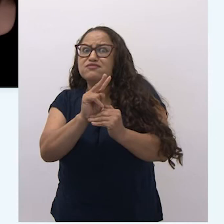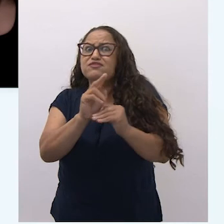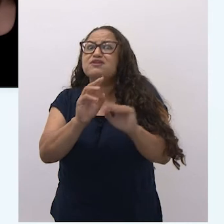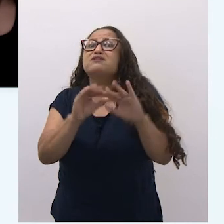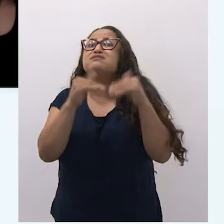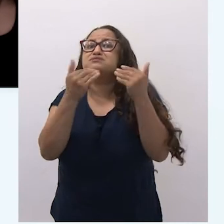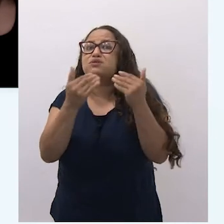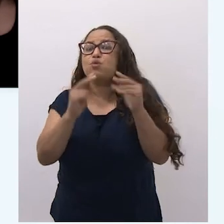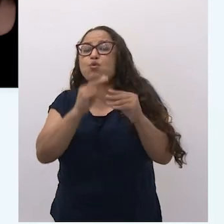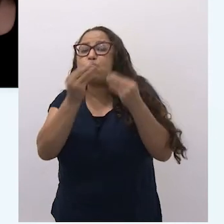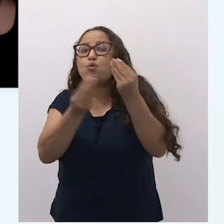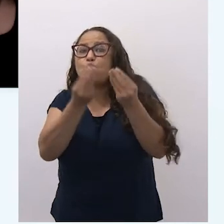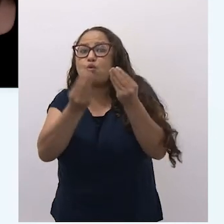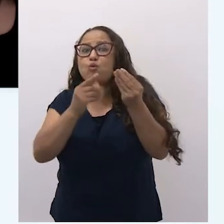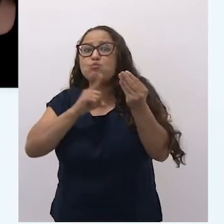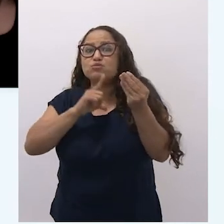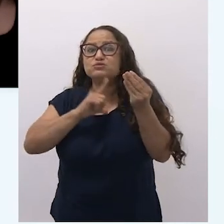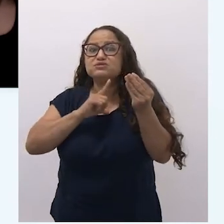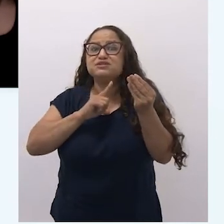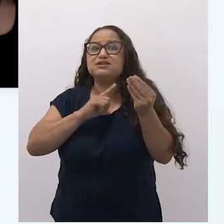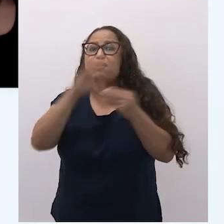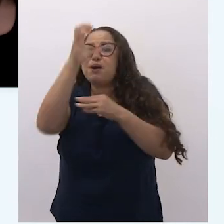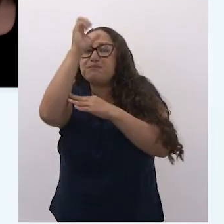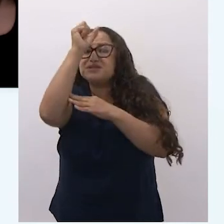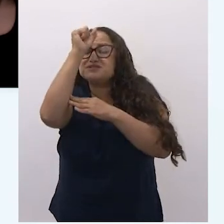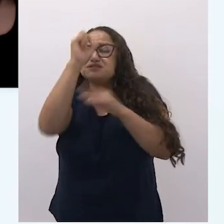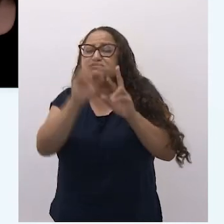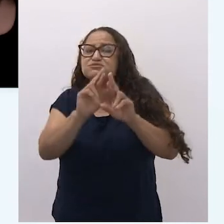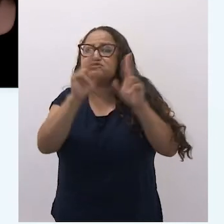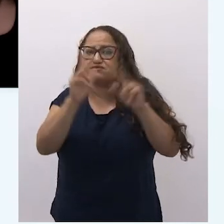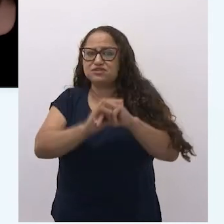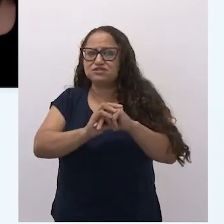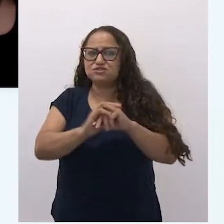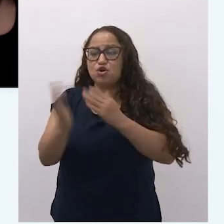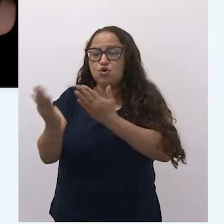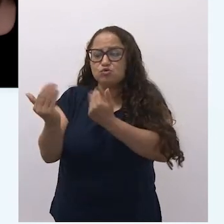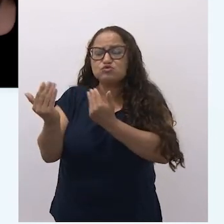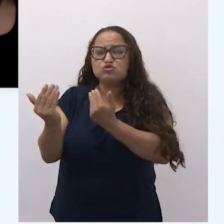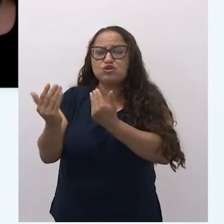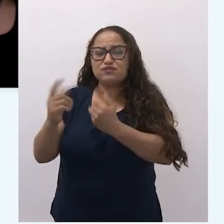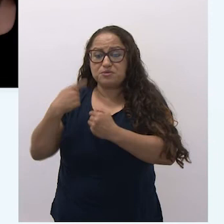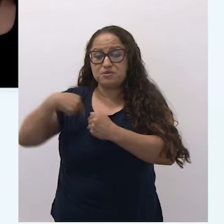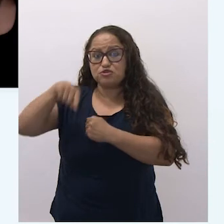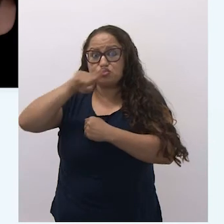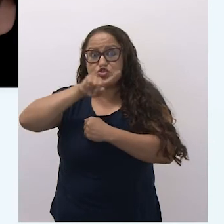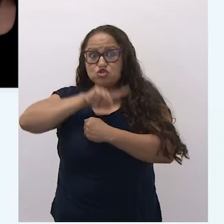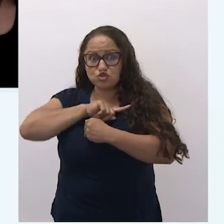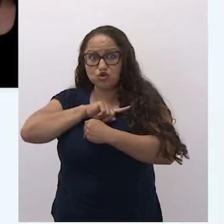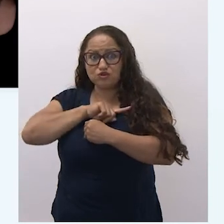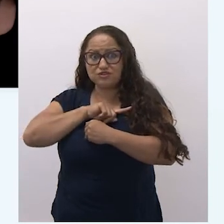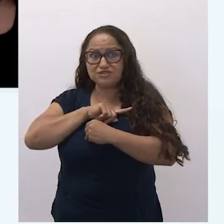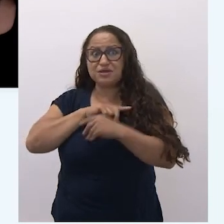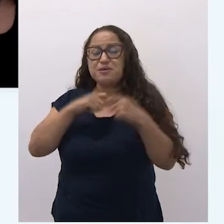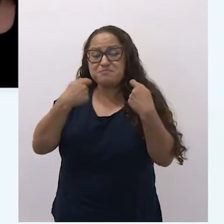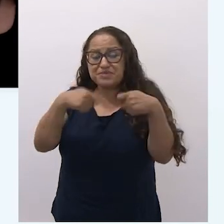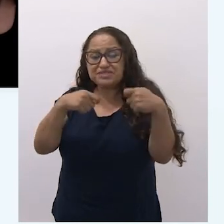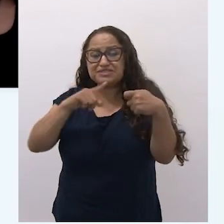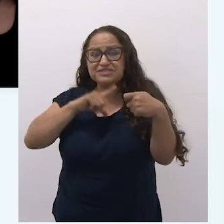né, o exercício da docência, ele é muito exigido, exige de nós o tempo todo um comportamento